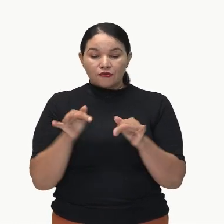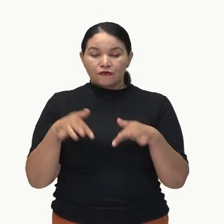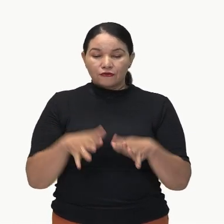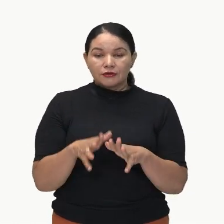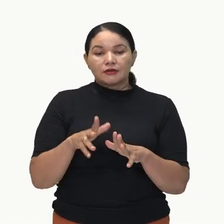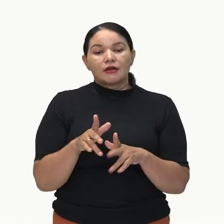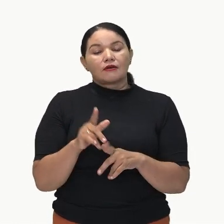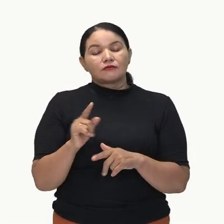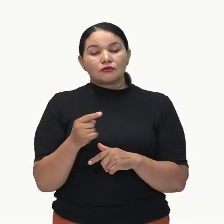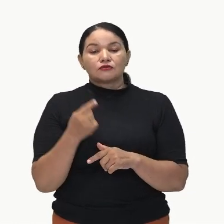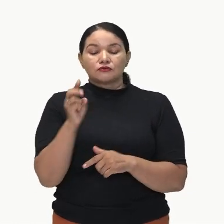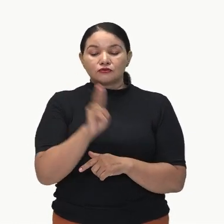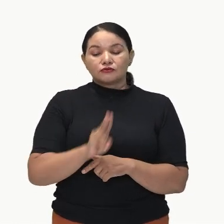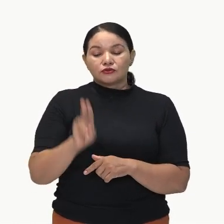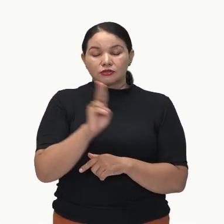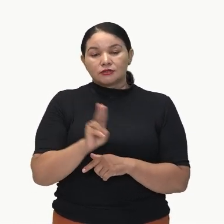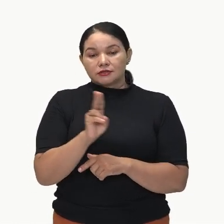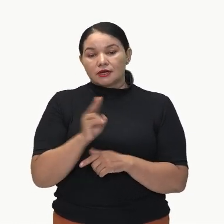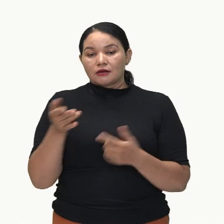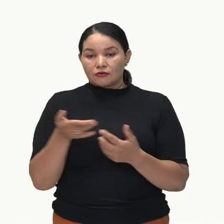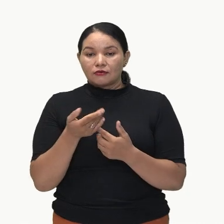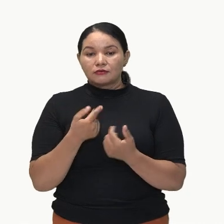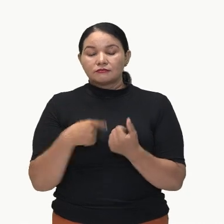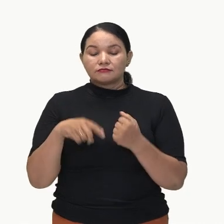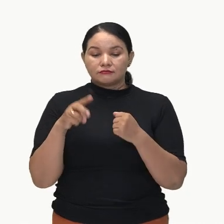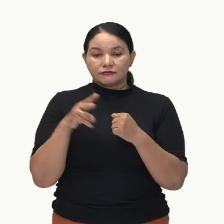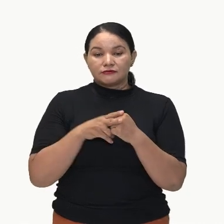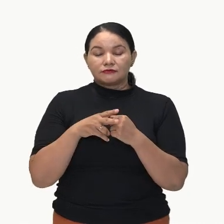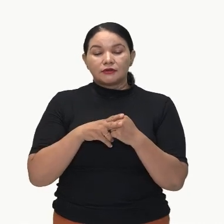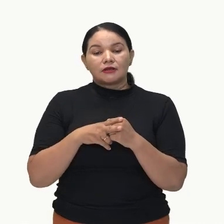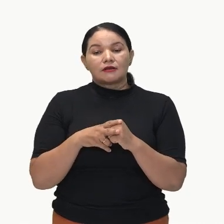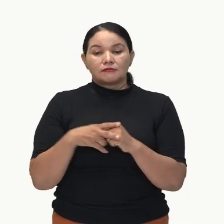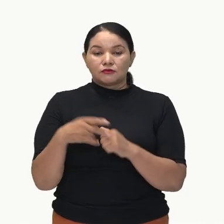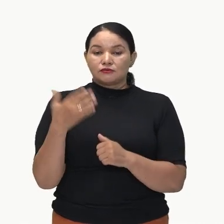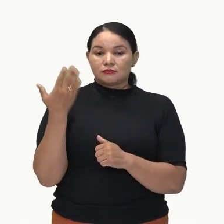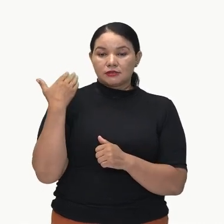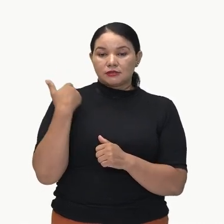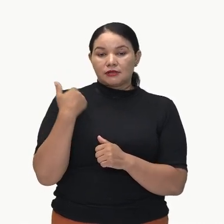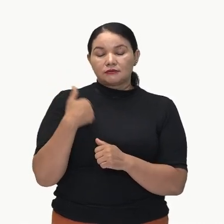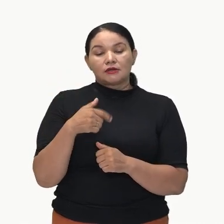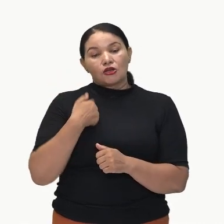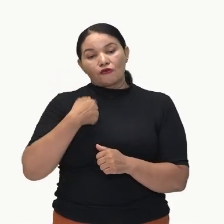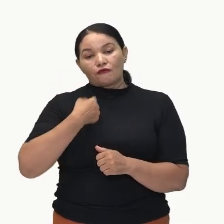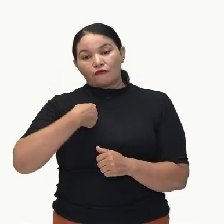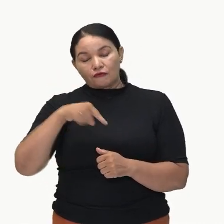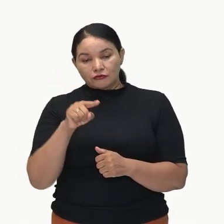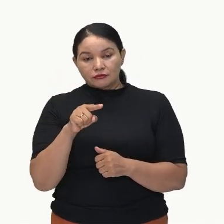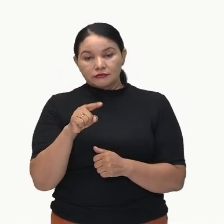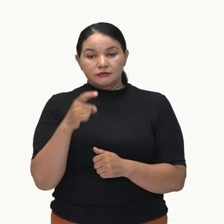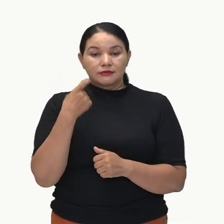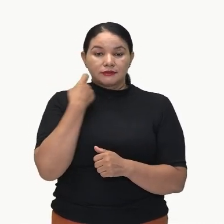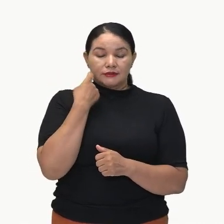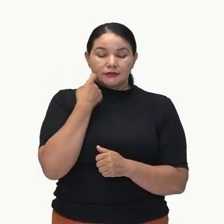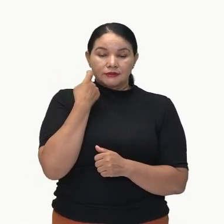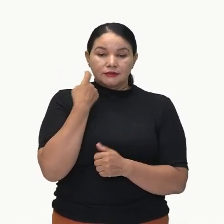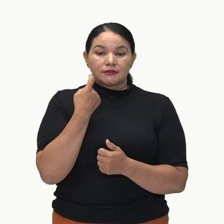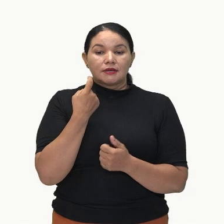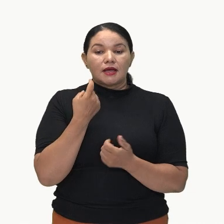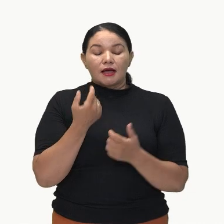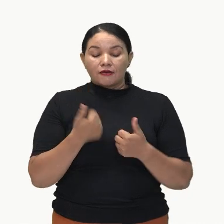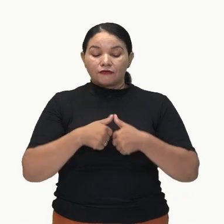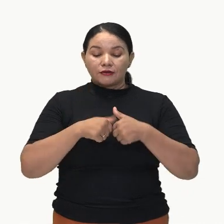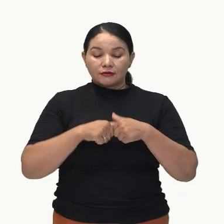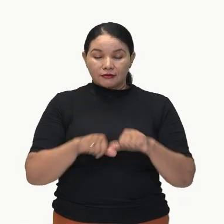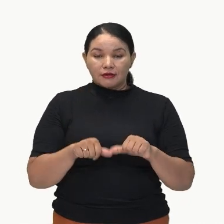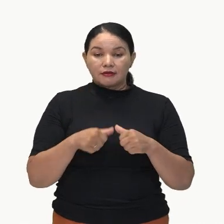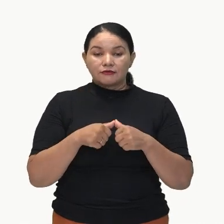nós vamos aí utilizar esse pretérito indefinido. Então, aqui eu digo que eu fui na sexta-feira cedo e eu fiquei